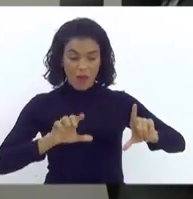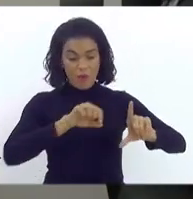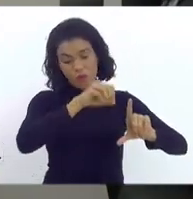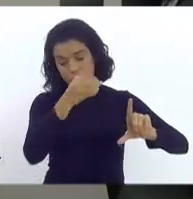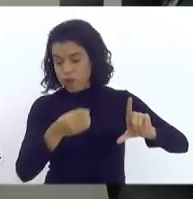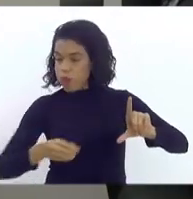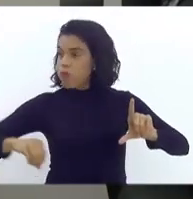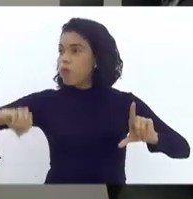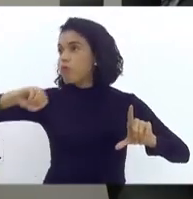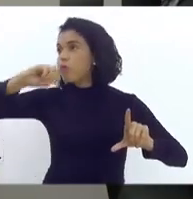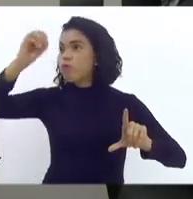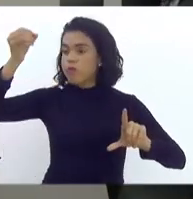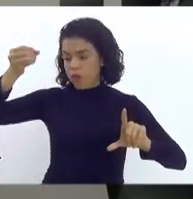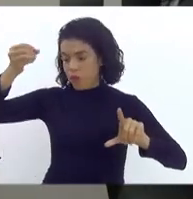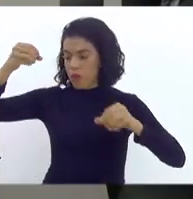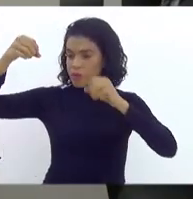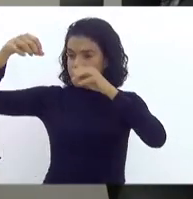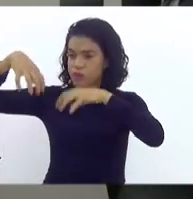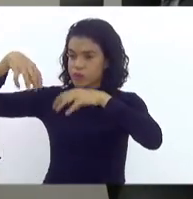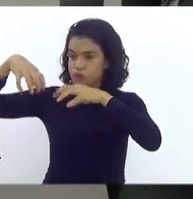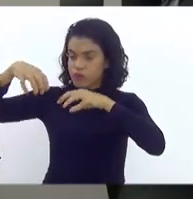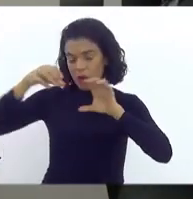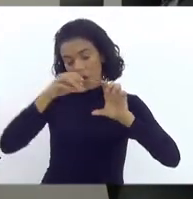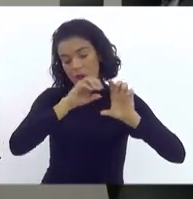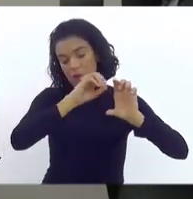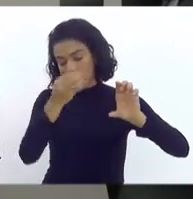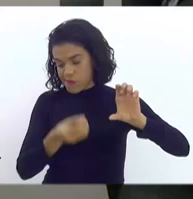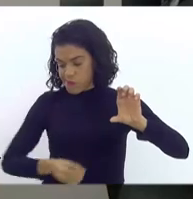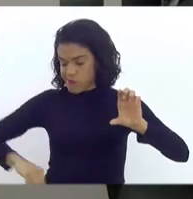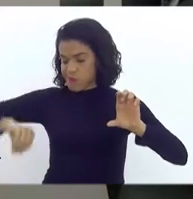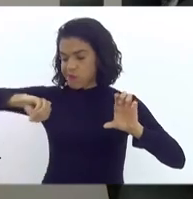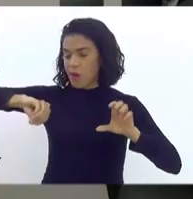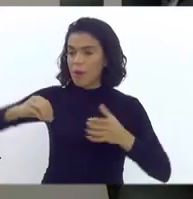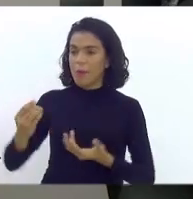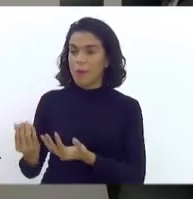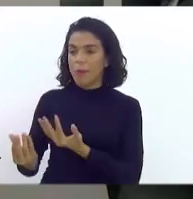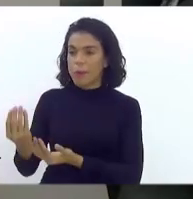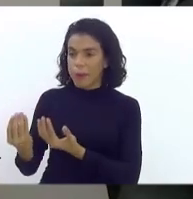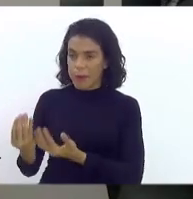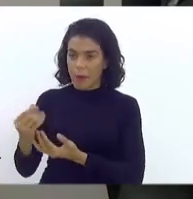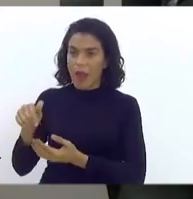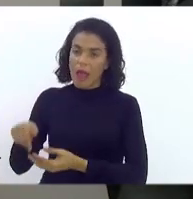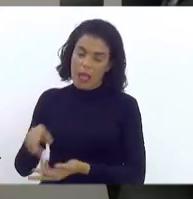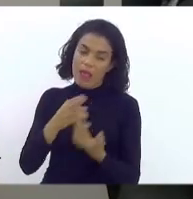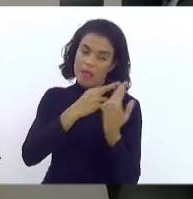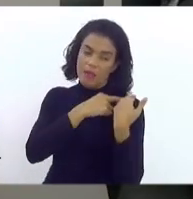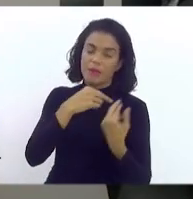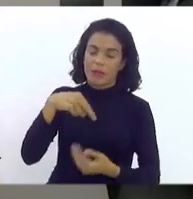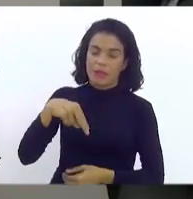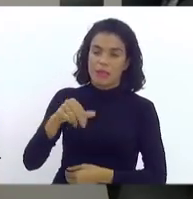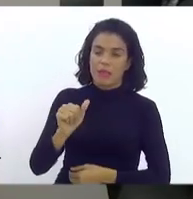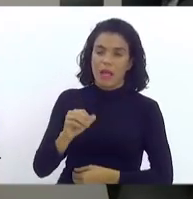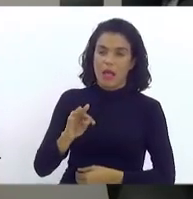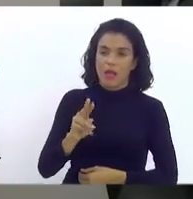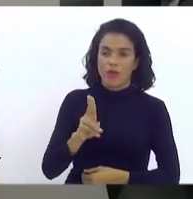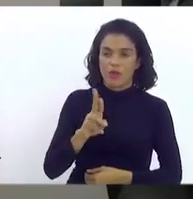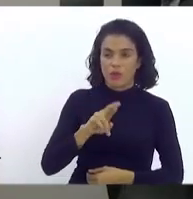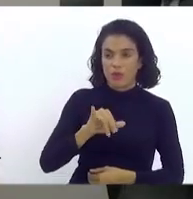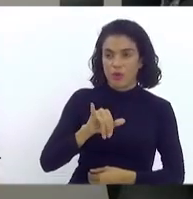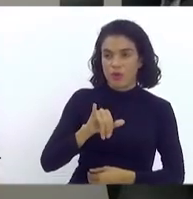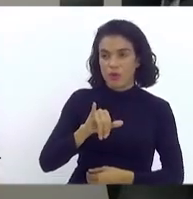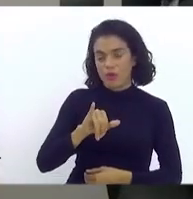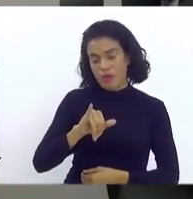empresas. De relação comercial com a gente, e, com isso, a Natos tem a sua responsabilidade de